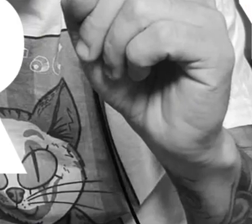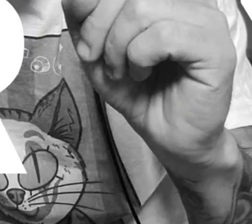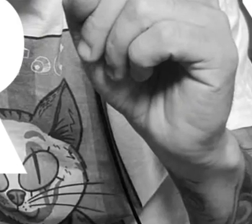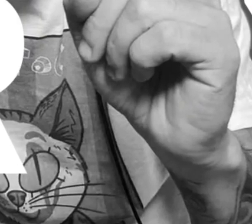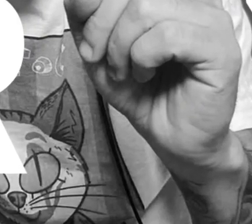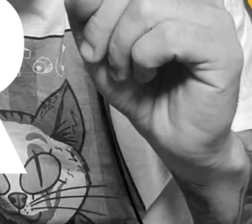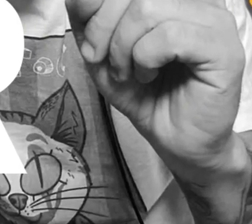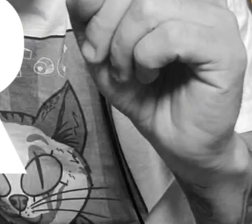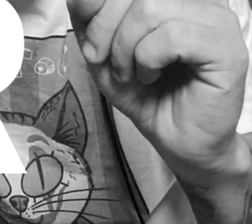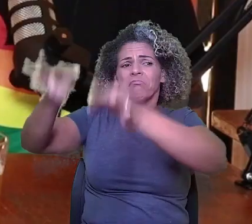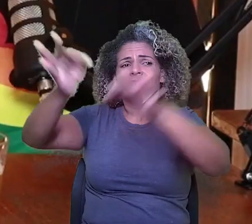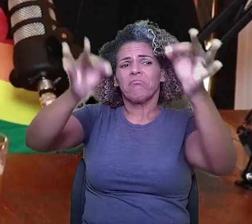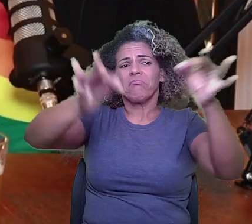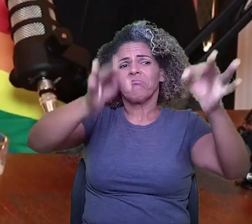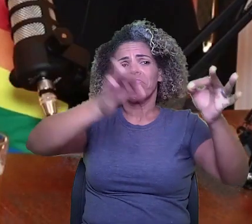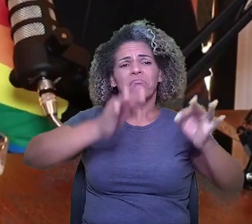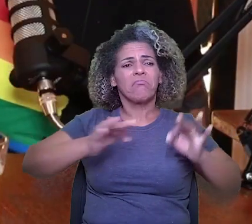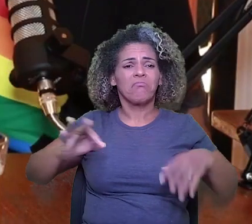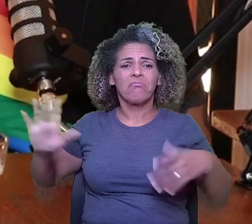Estou processando muita gente.